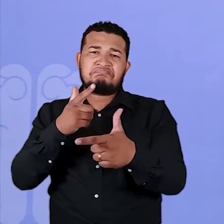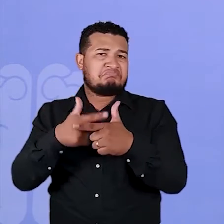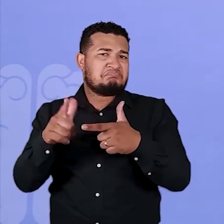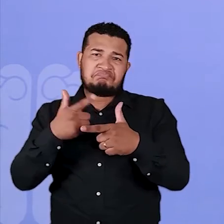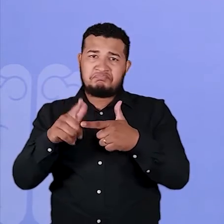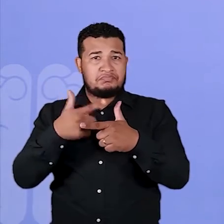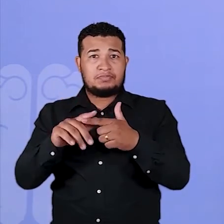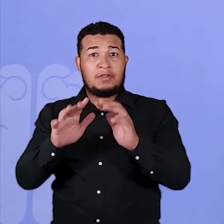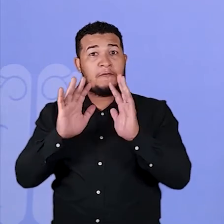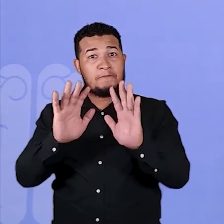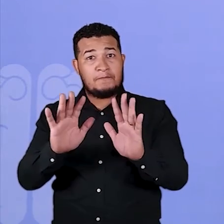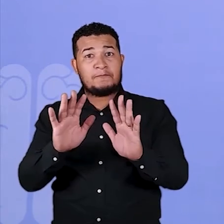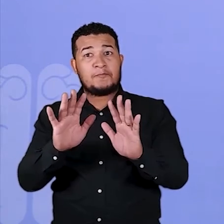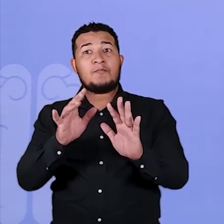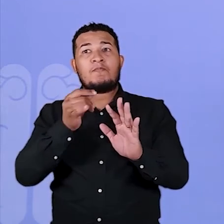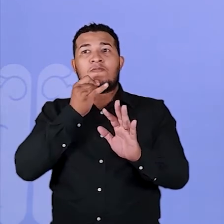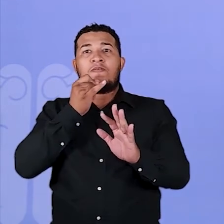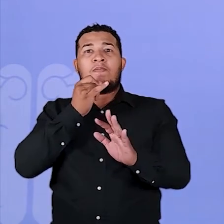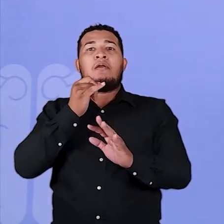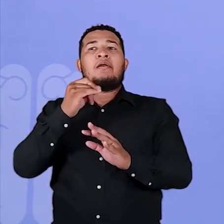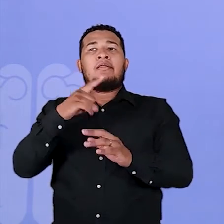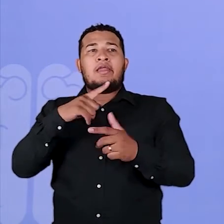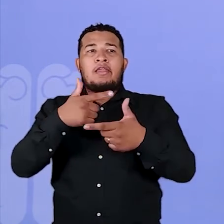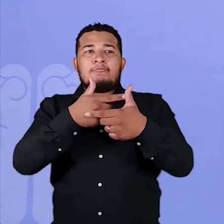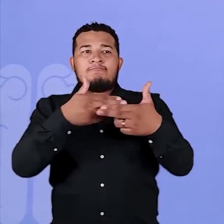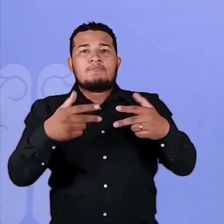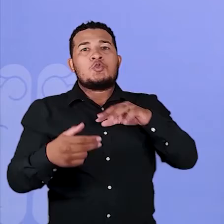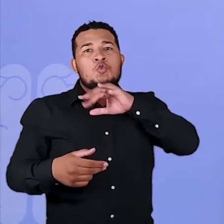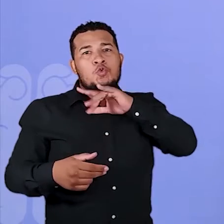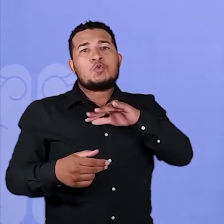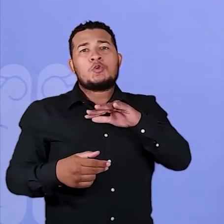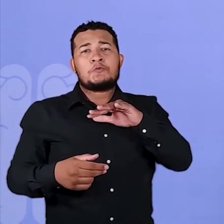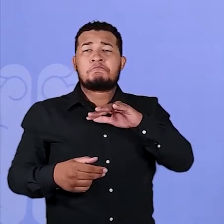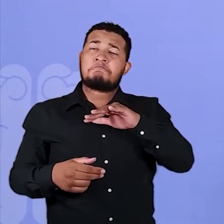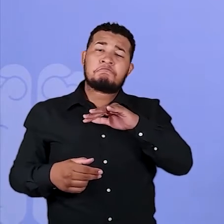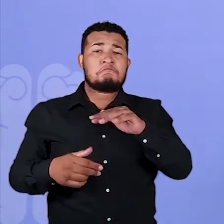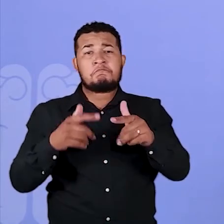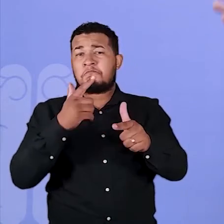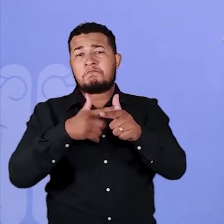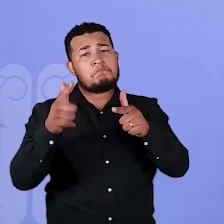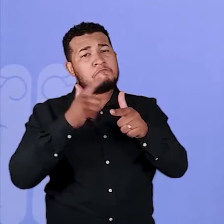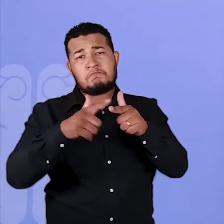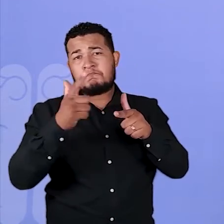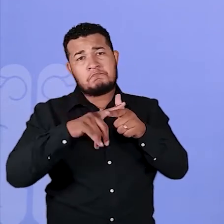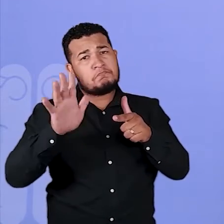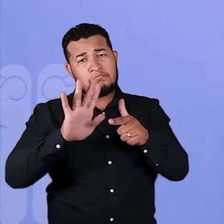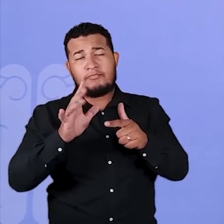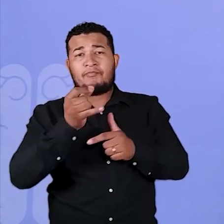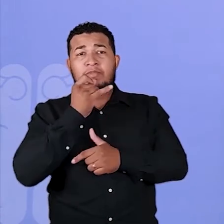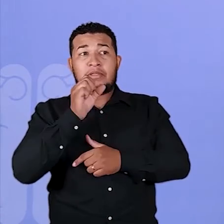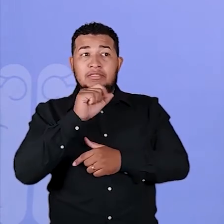dela. Uma ação teve consequências ruins, não importa se